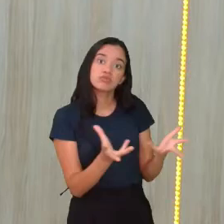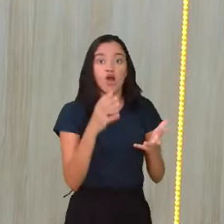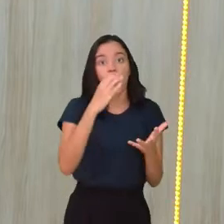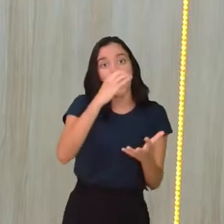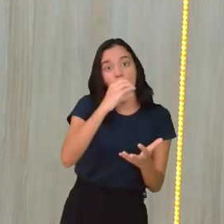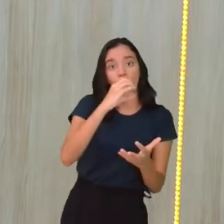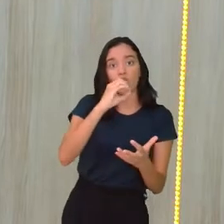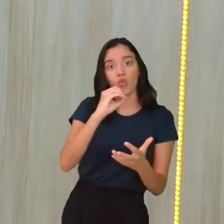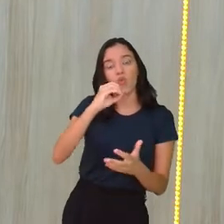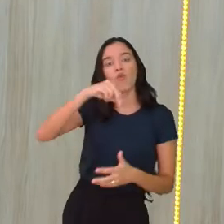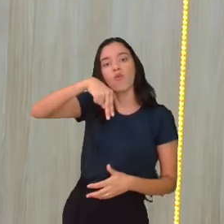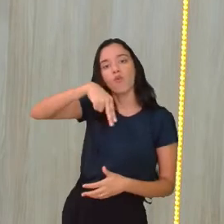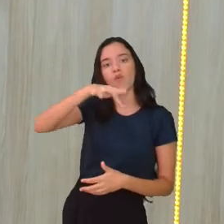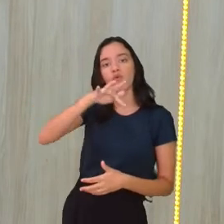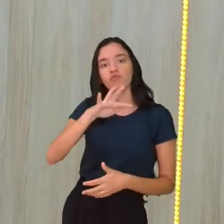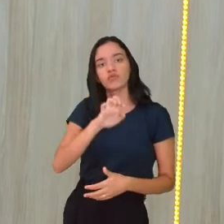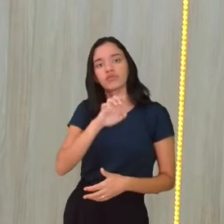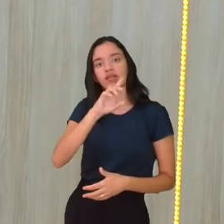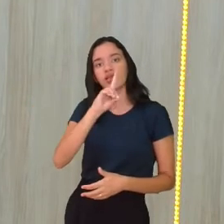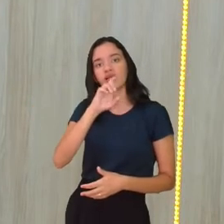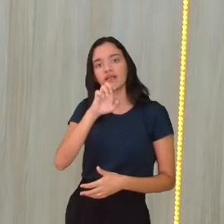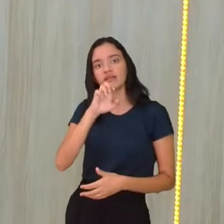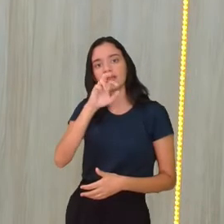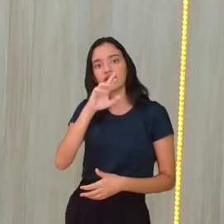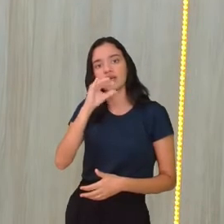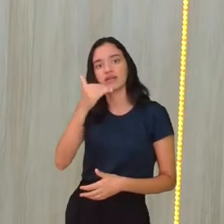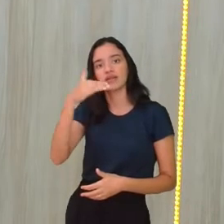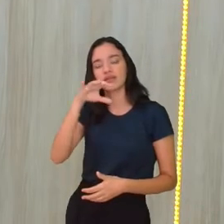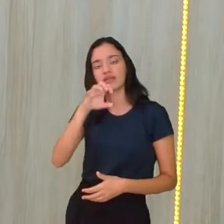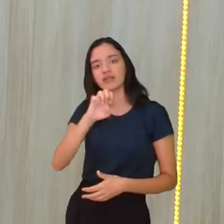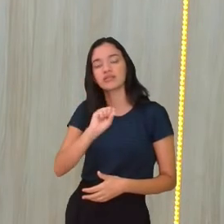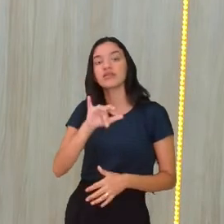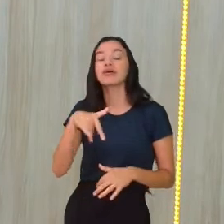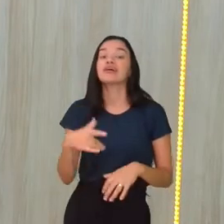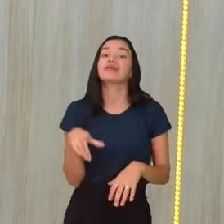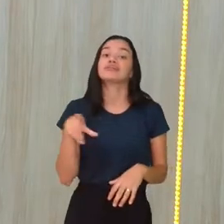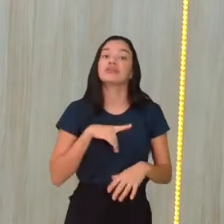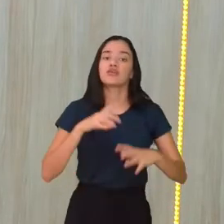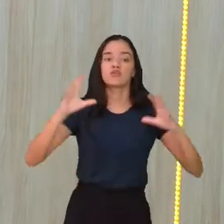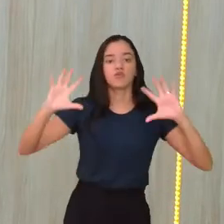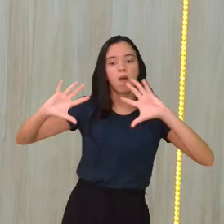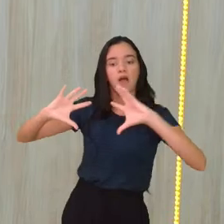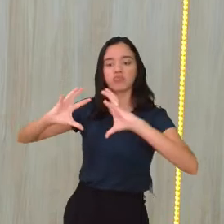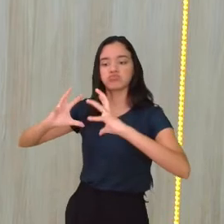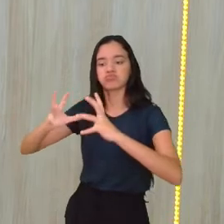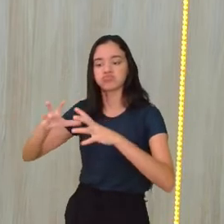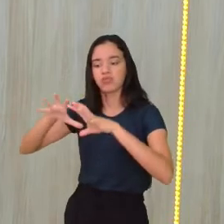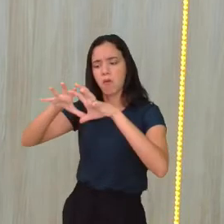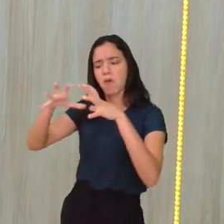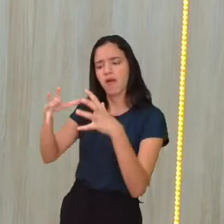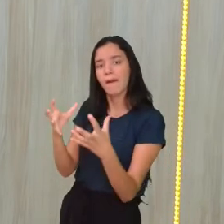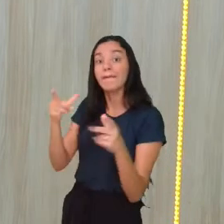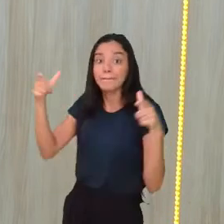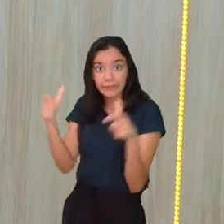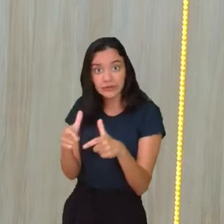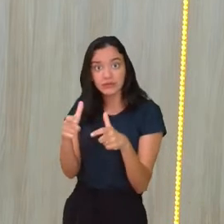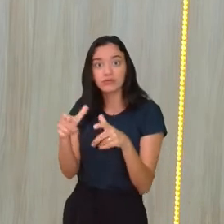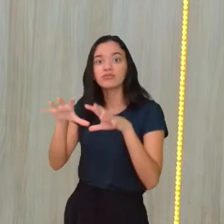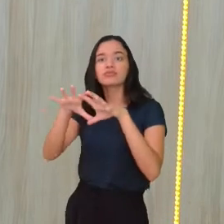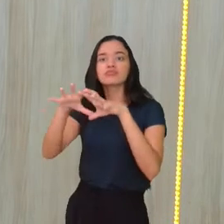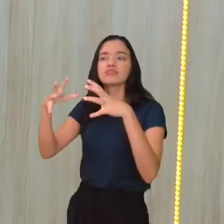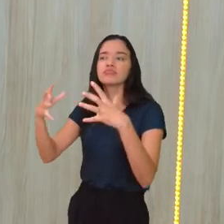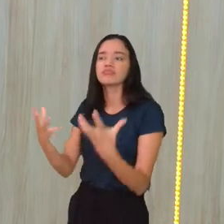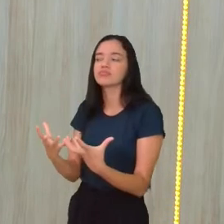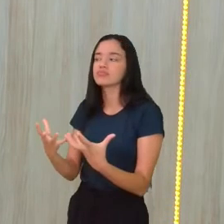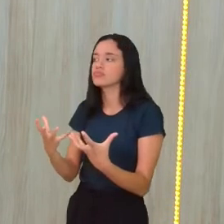tá? E aí, dentro dessa bola maior, a gente tem uma bola menor. Lembra que,